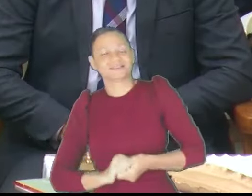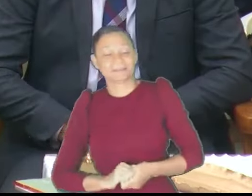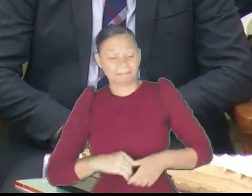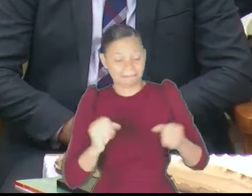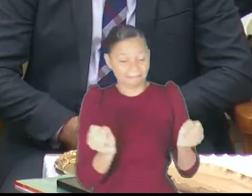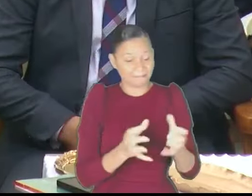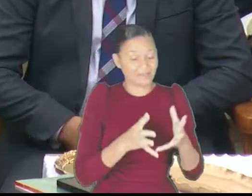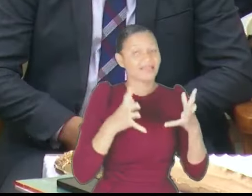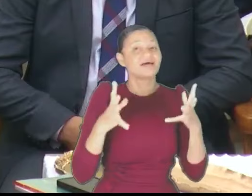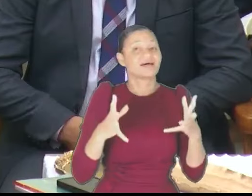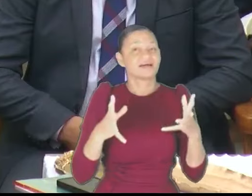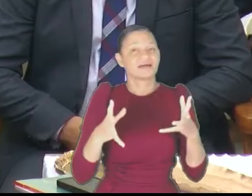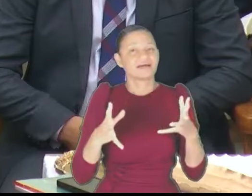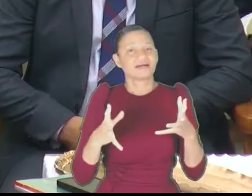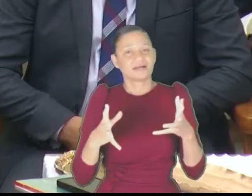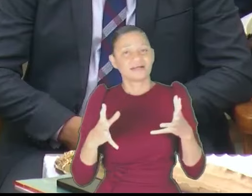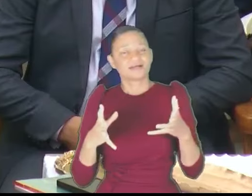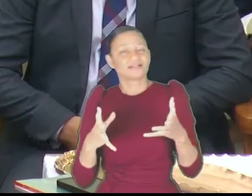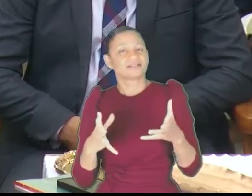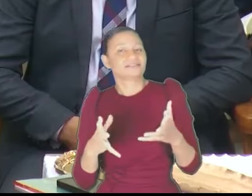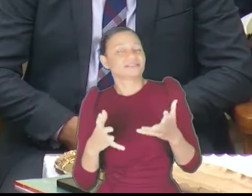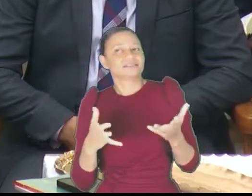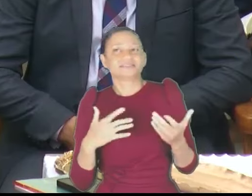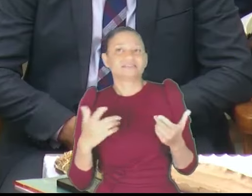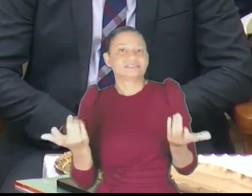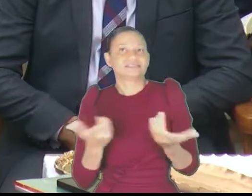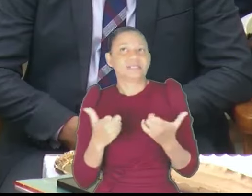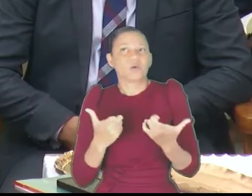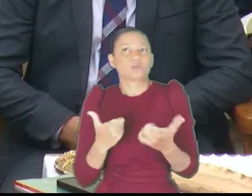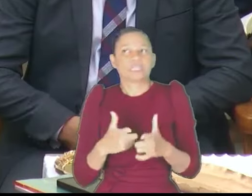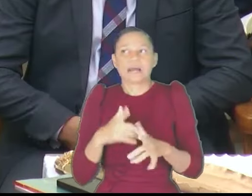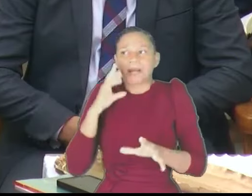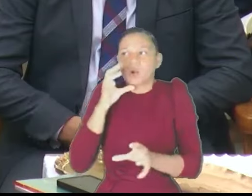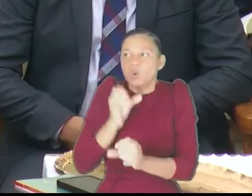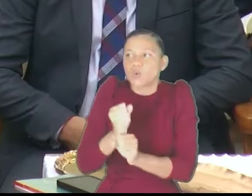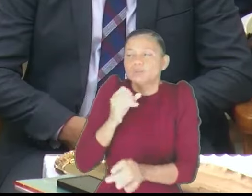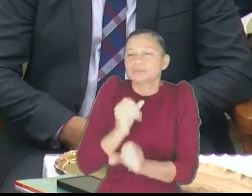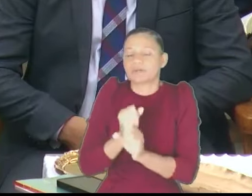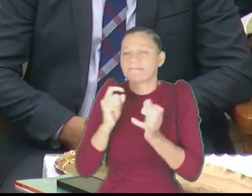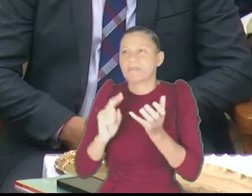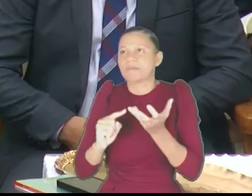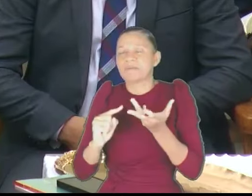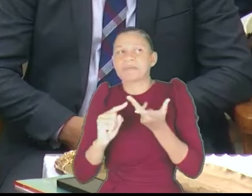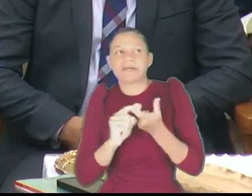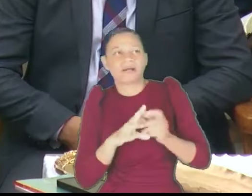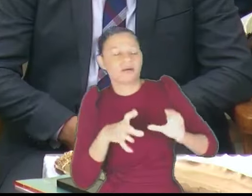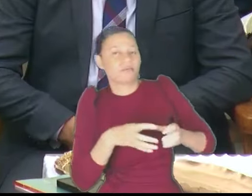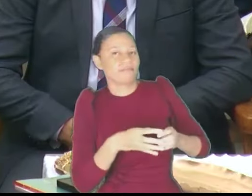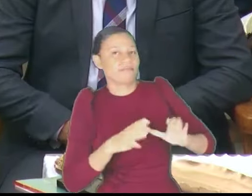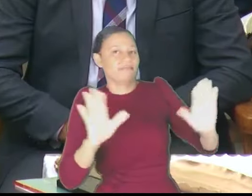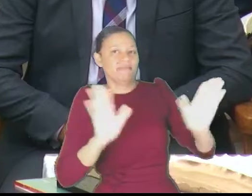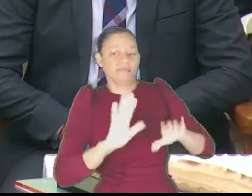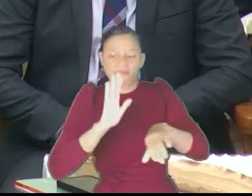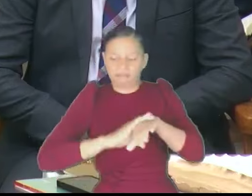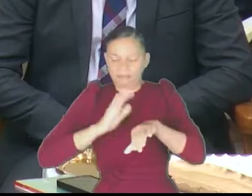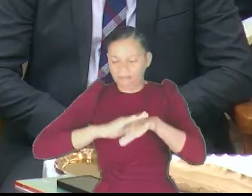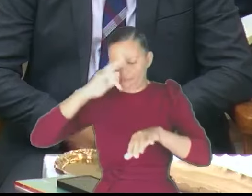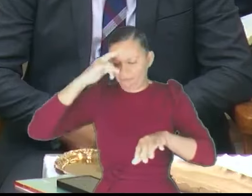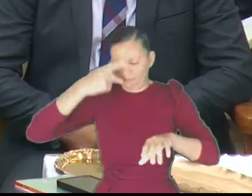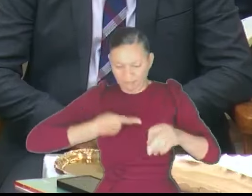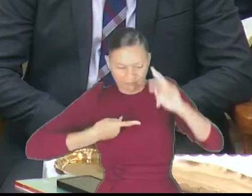Milagre é algo que não se contabiliza de forma coletiva, mas sim individual. Por